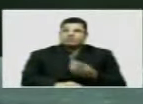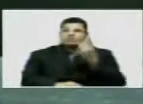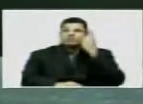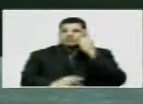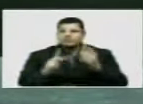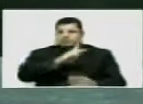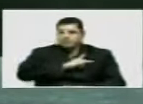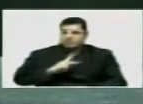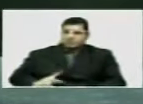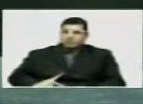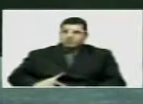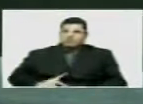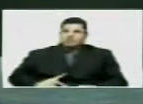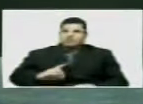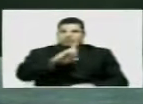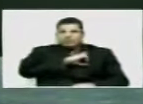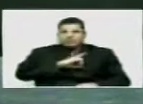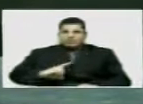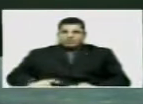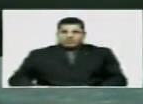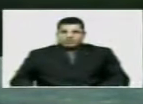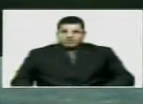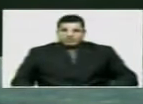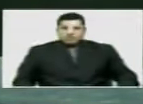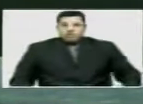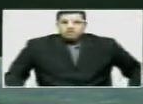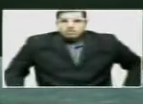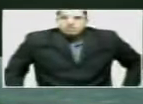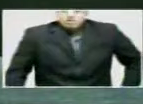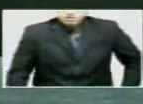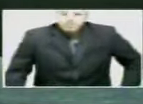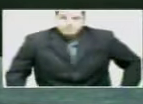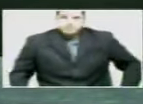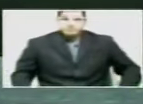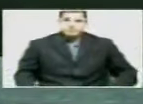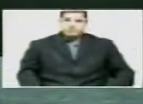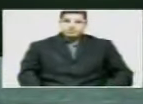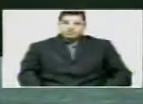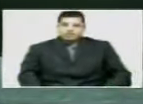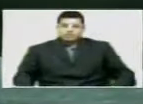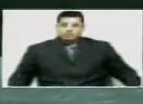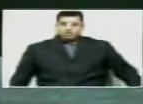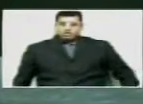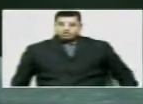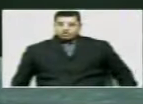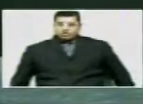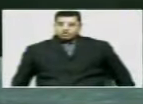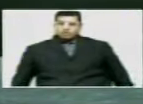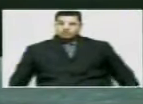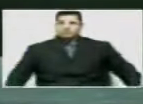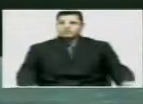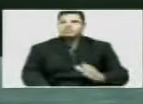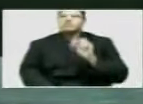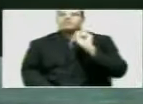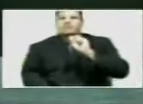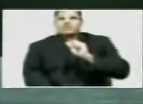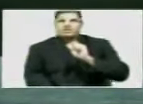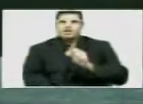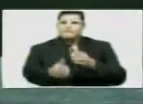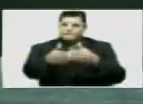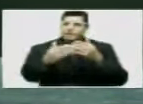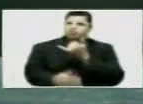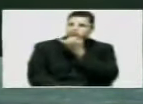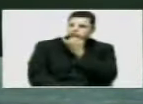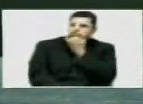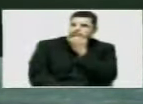Excelentíssimo senhor presidente, excelentíssimos senhores deputados e deputadas, nossos convidados e homenageados, a quem inclusive